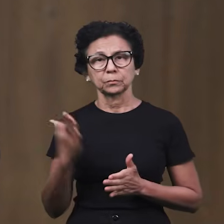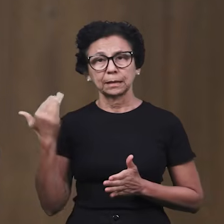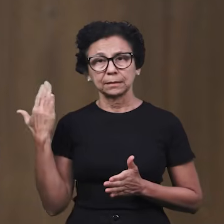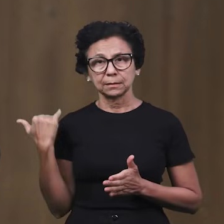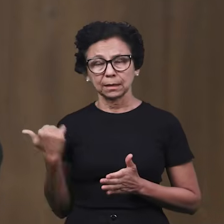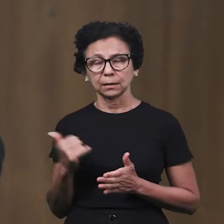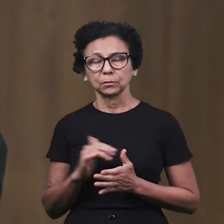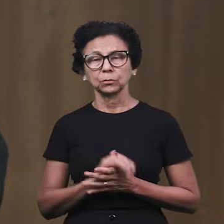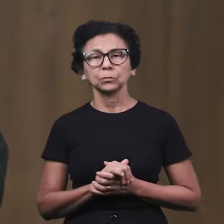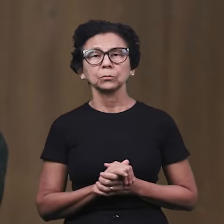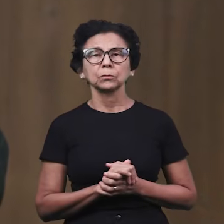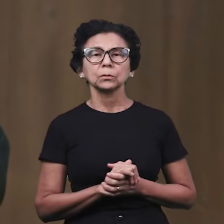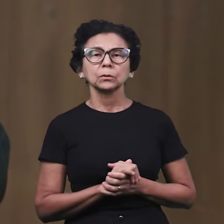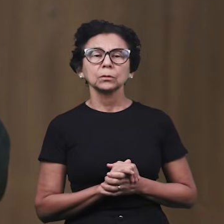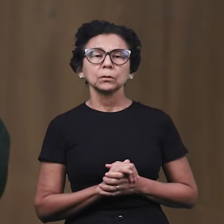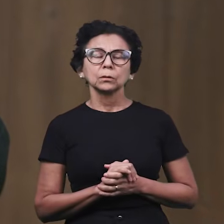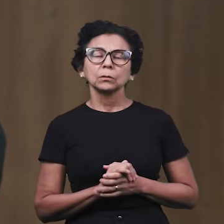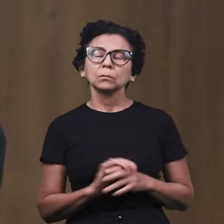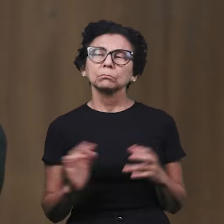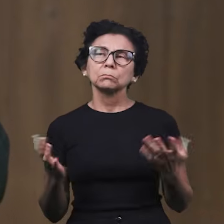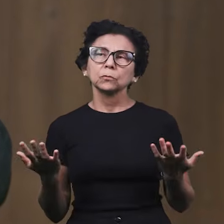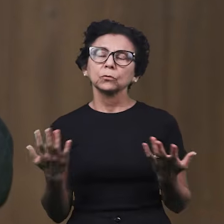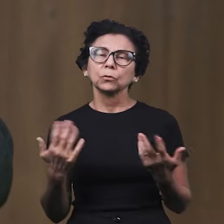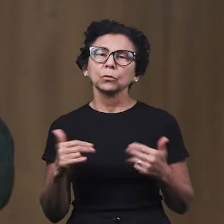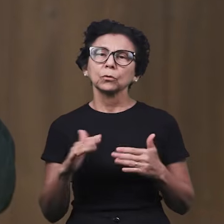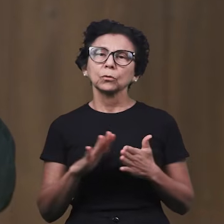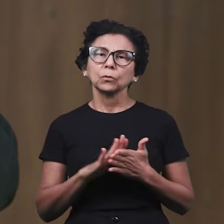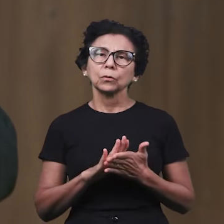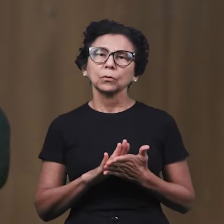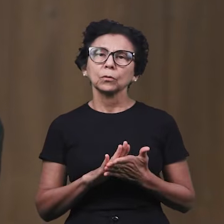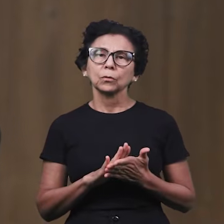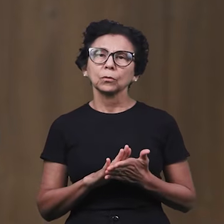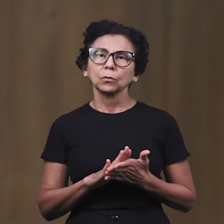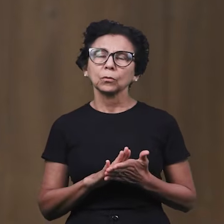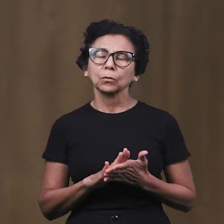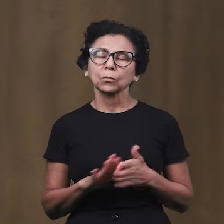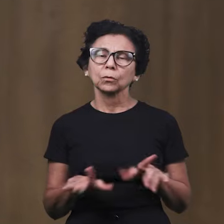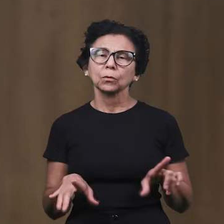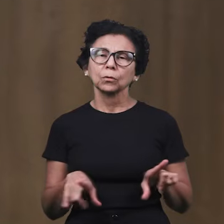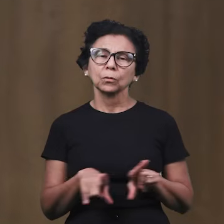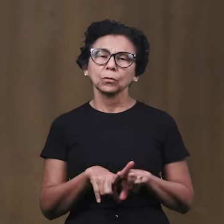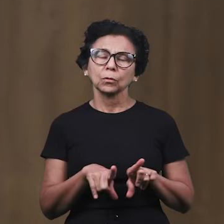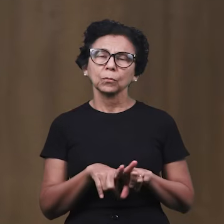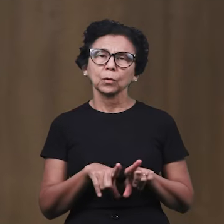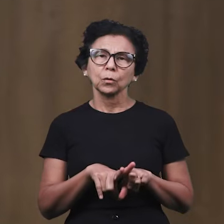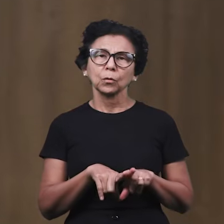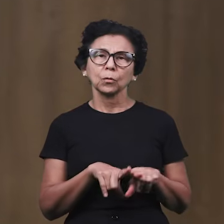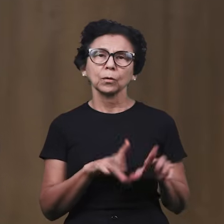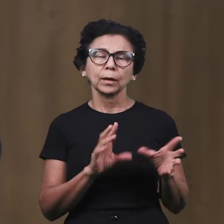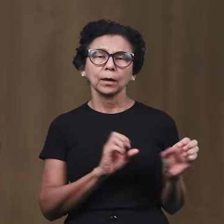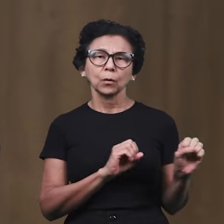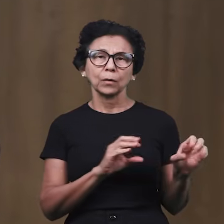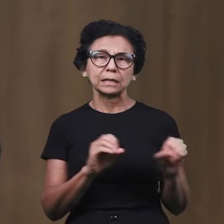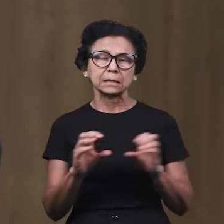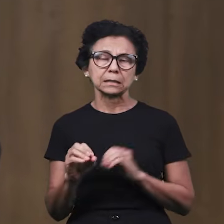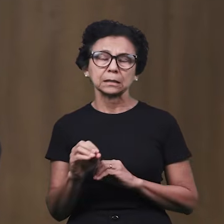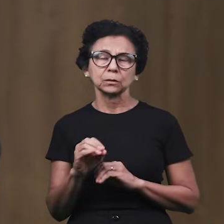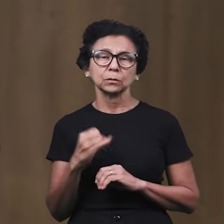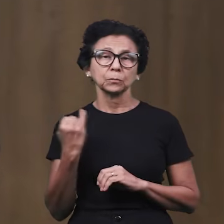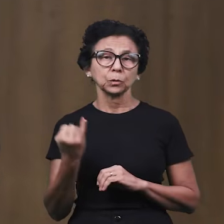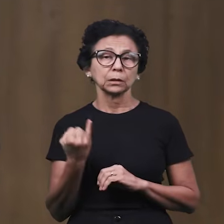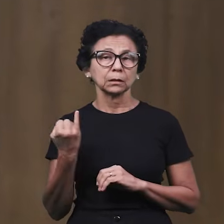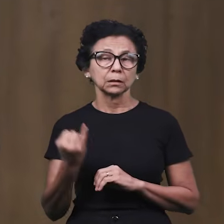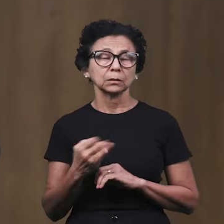episódio anterior nós tratamos o princípio de ouvir, que é o mesmo princípio deste episódio, mas no primeiro